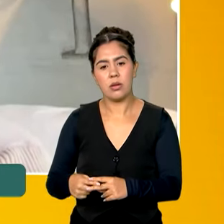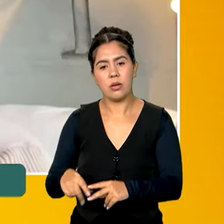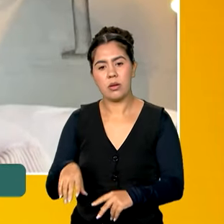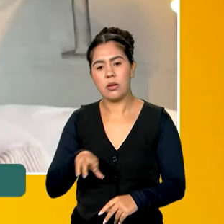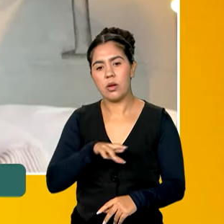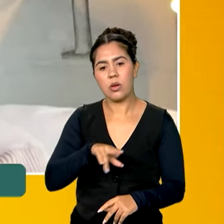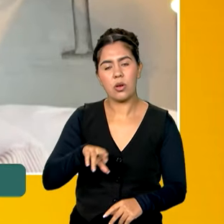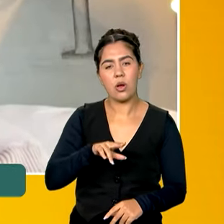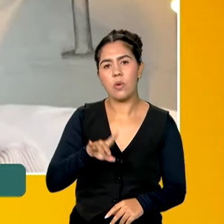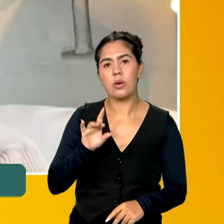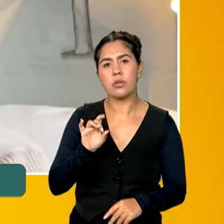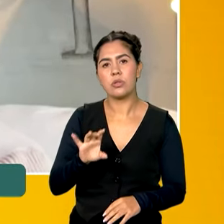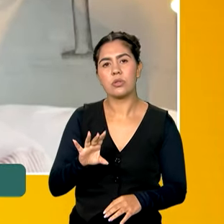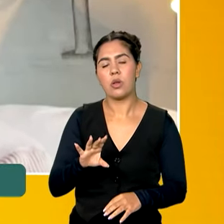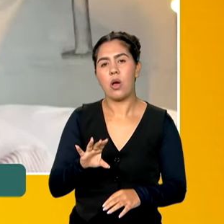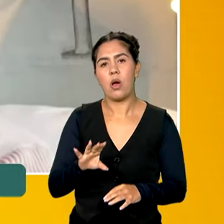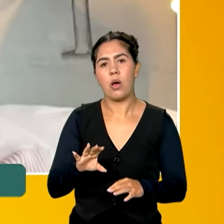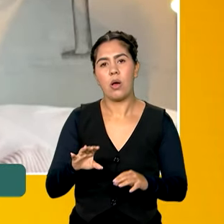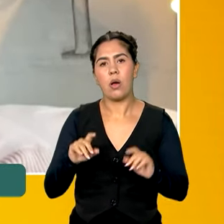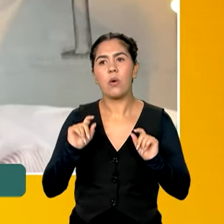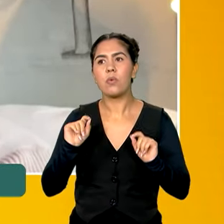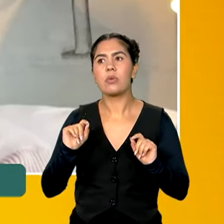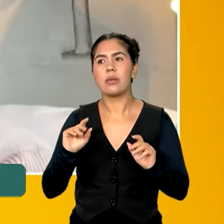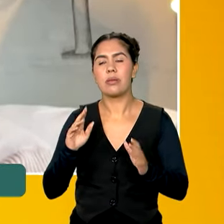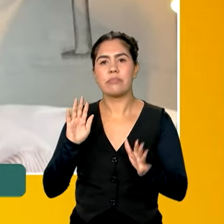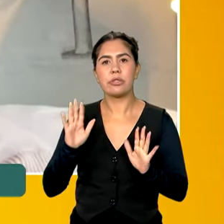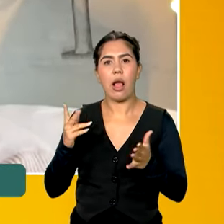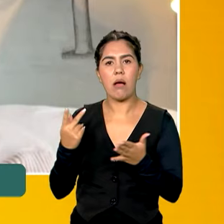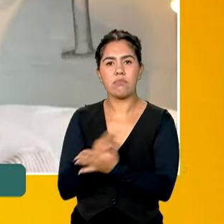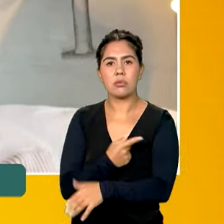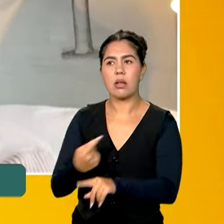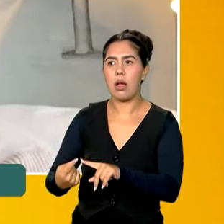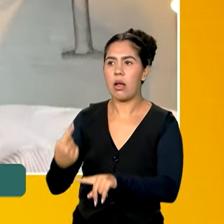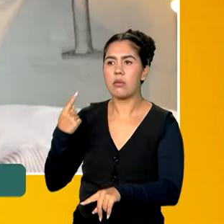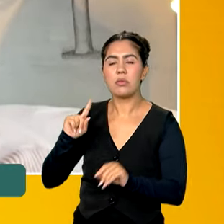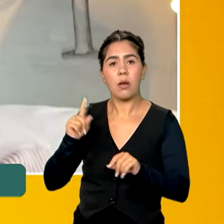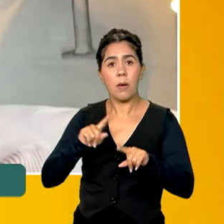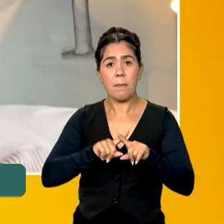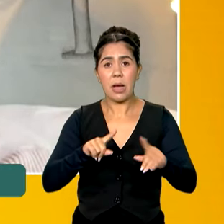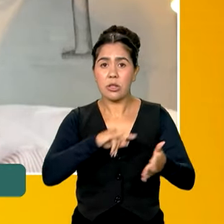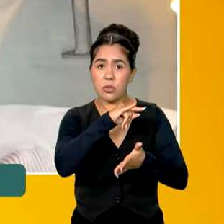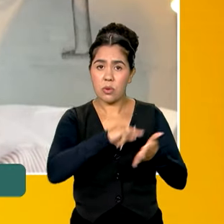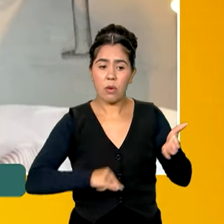aquilo que elas representam do que já passou, mas por aquilo que elas representam